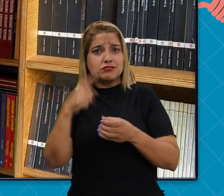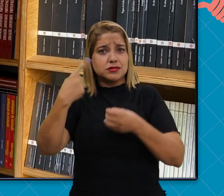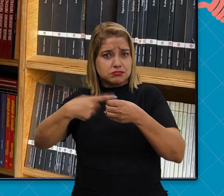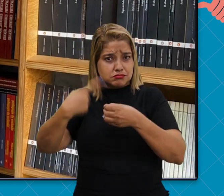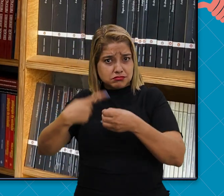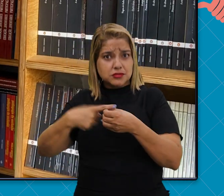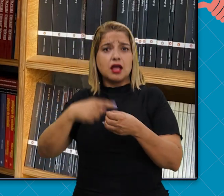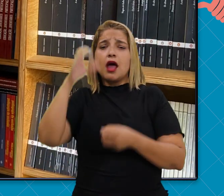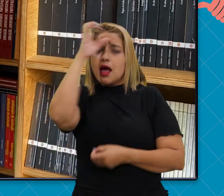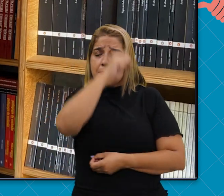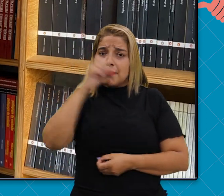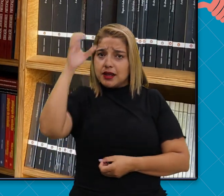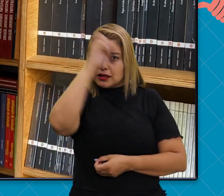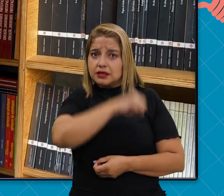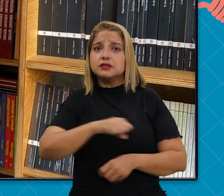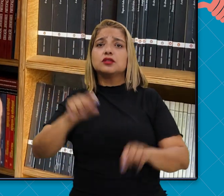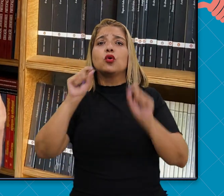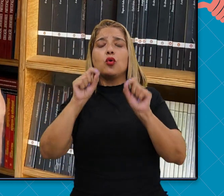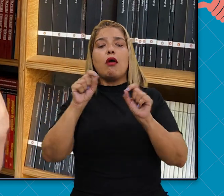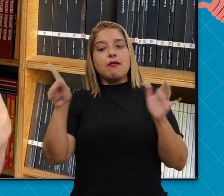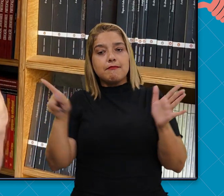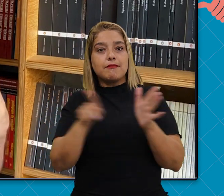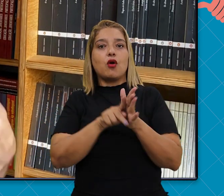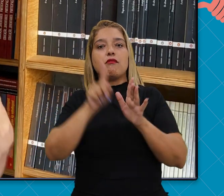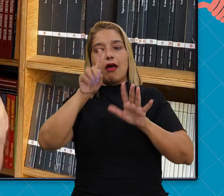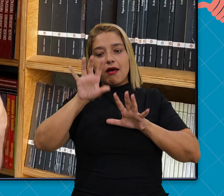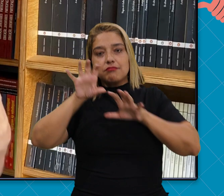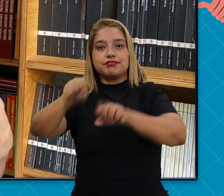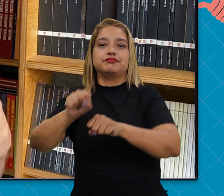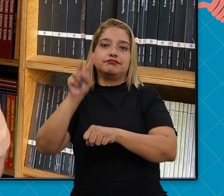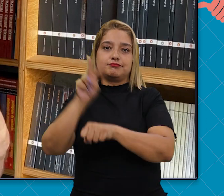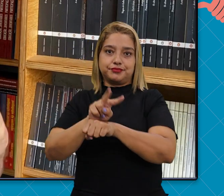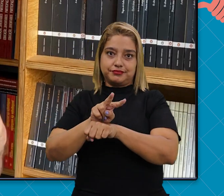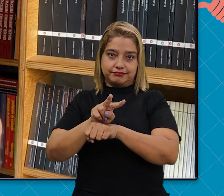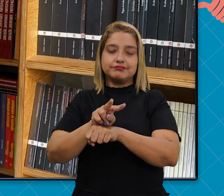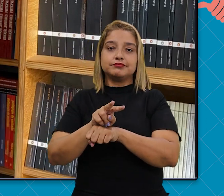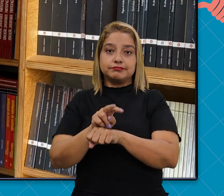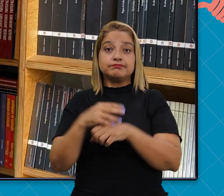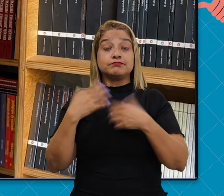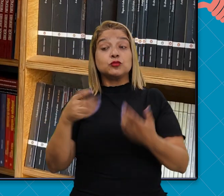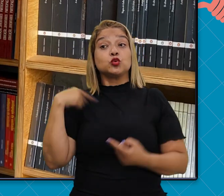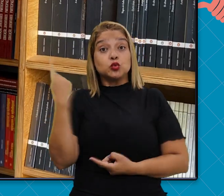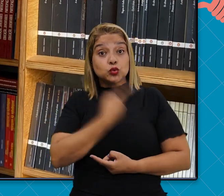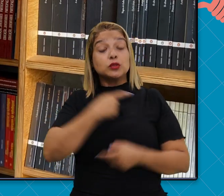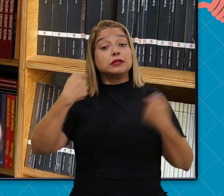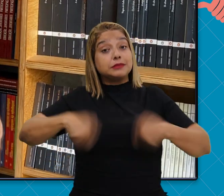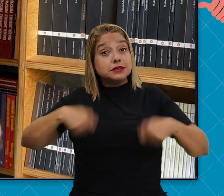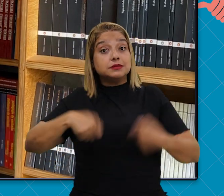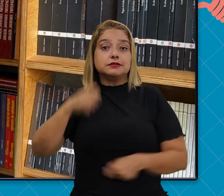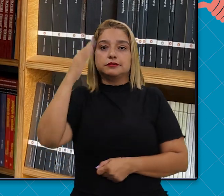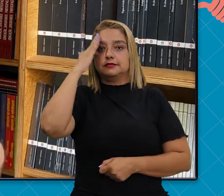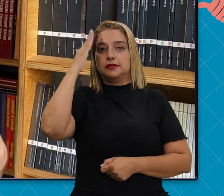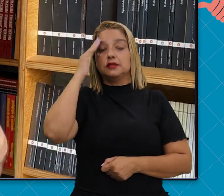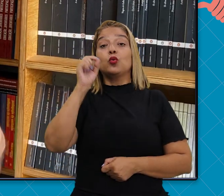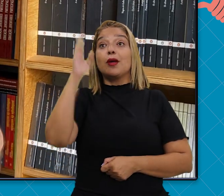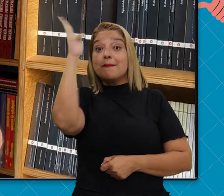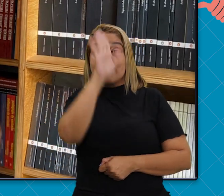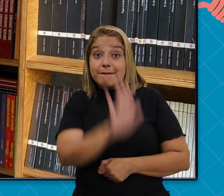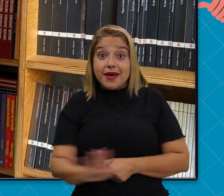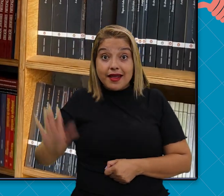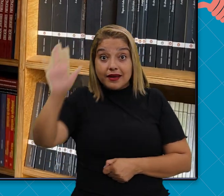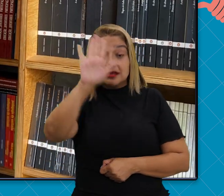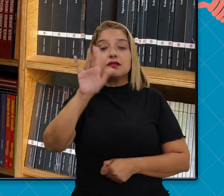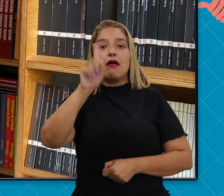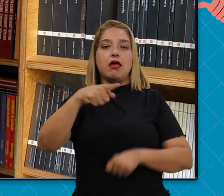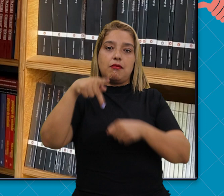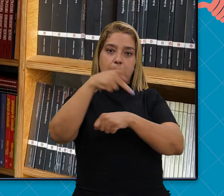estão apreendidos por aquele bem cultural que é patrimônio, né? Porque a gente tem que entender, por exemplo,